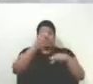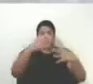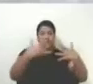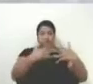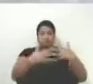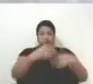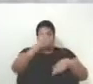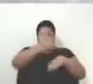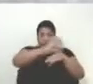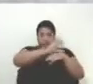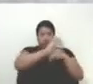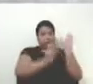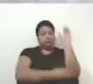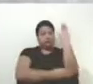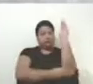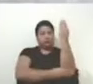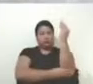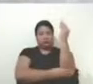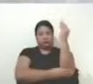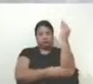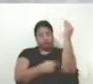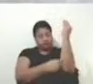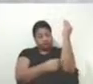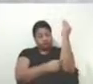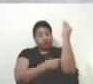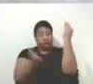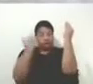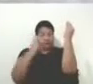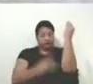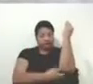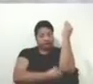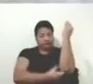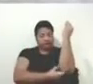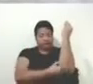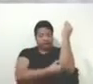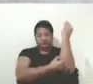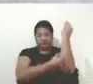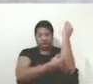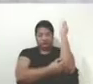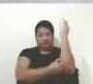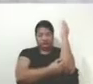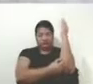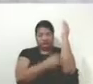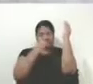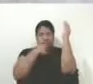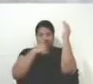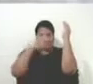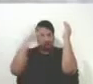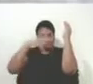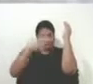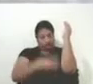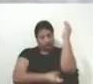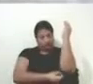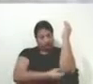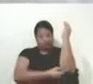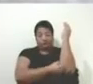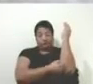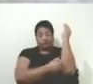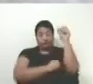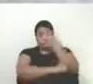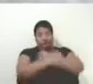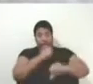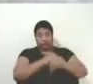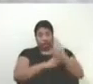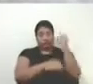do poste estava toda corroída, precária, por conta das chuvas. E foi semana